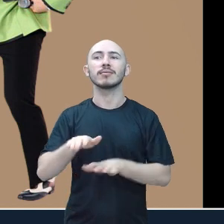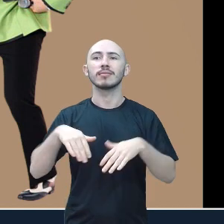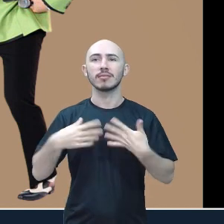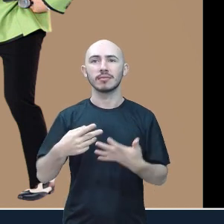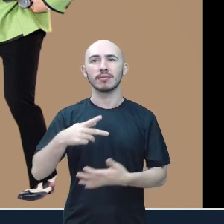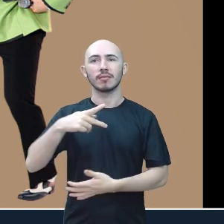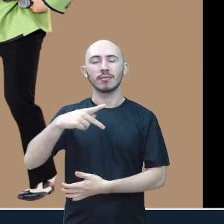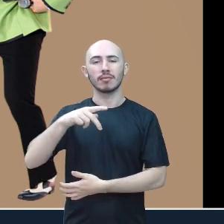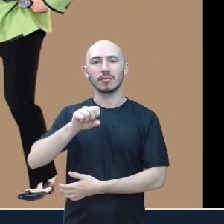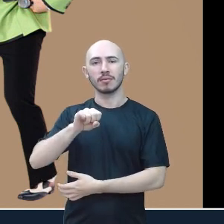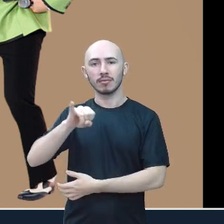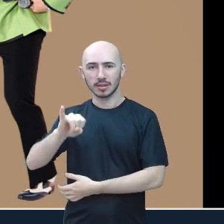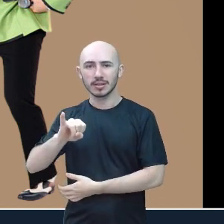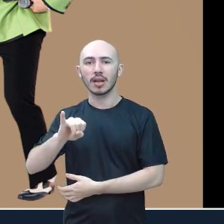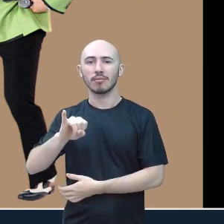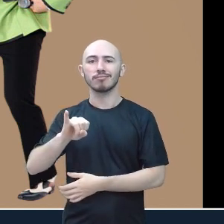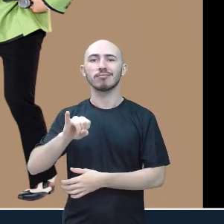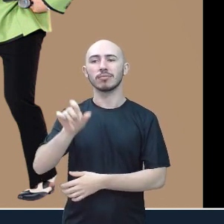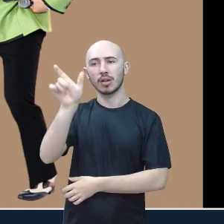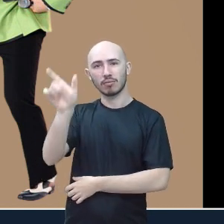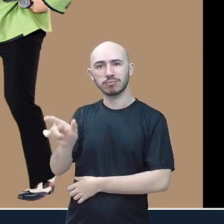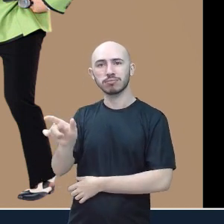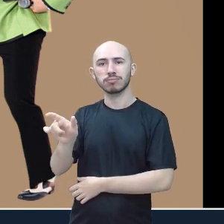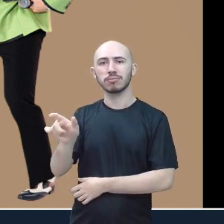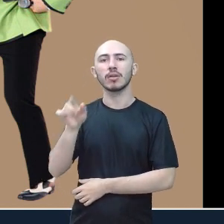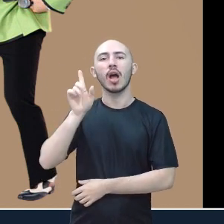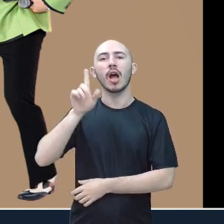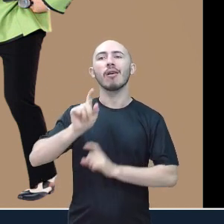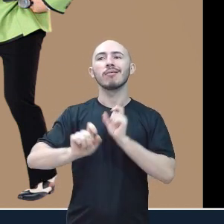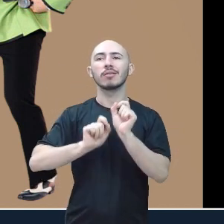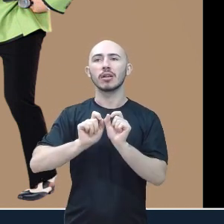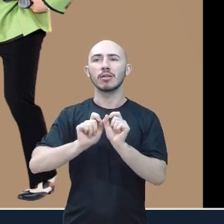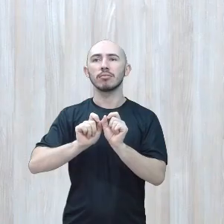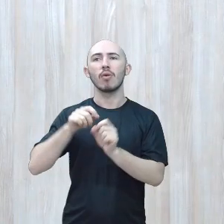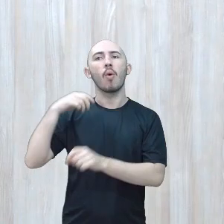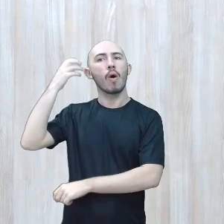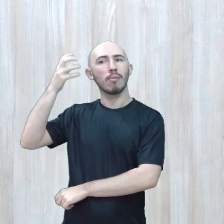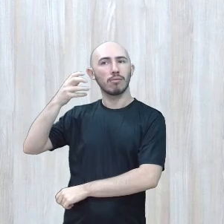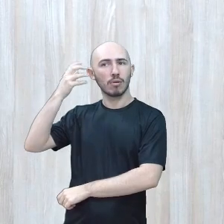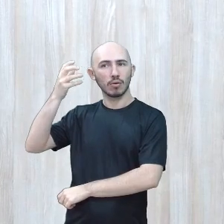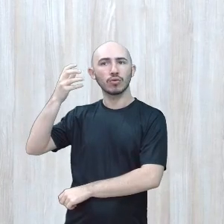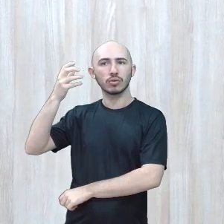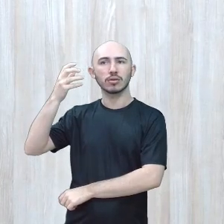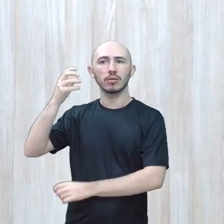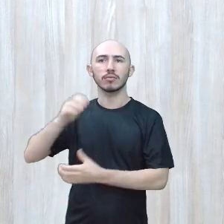Psy, né, ou Gangnam Style, é uma música que faz uma